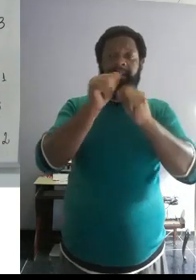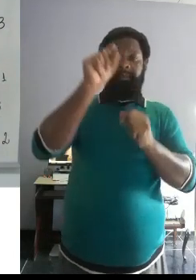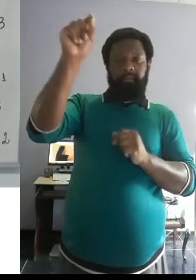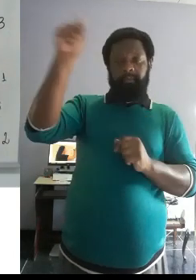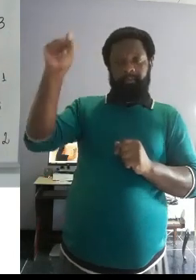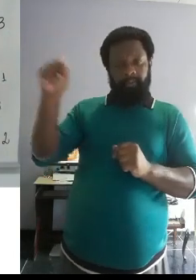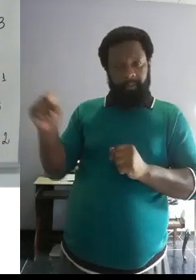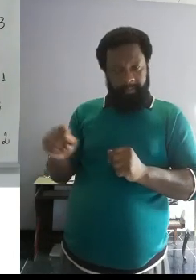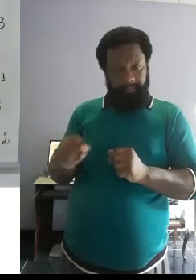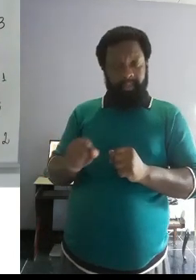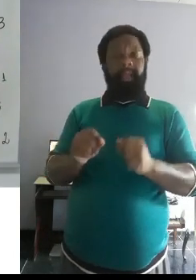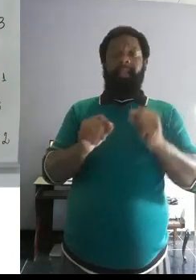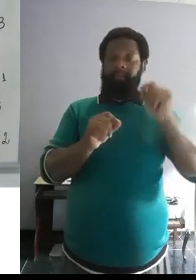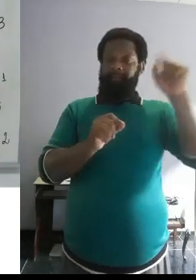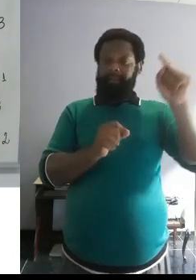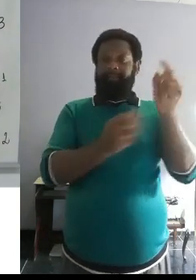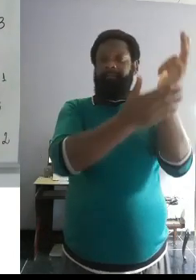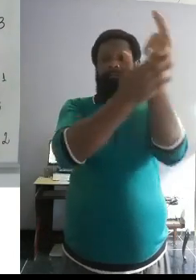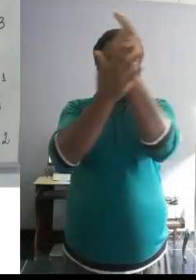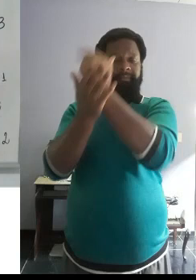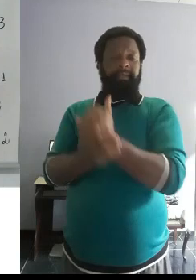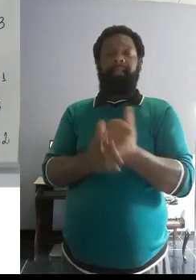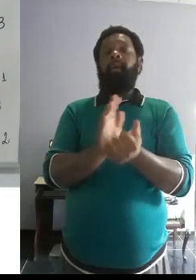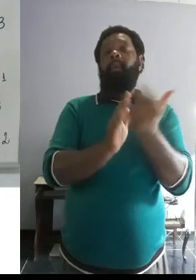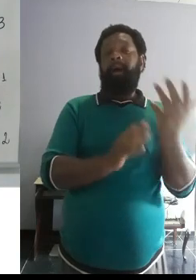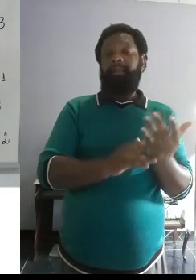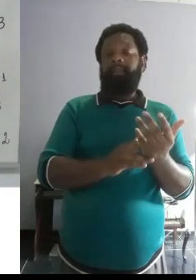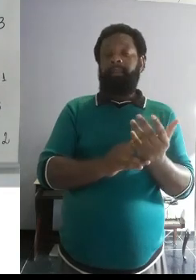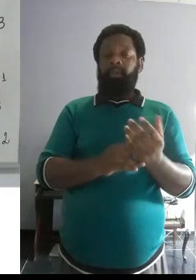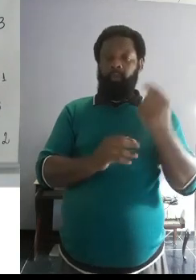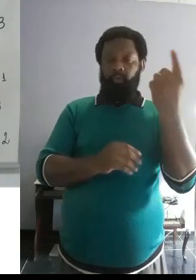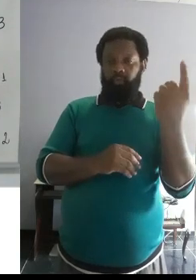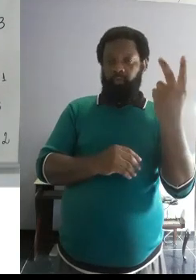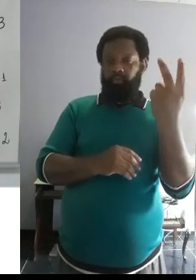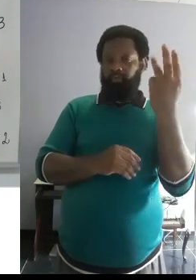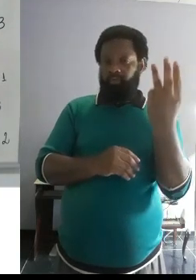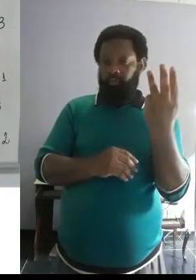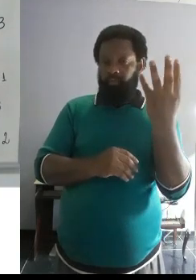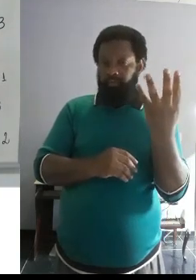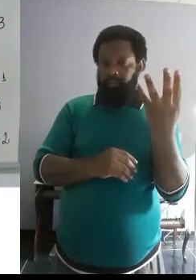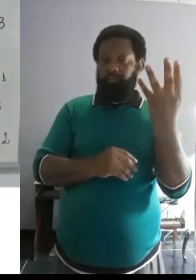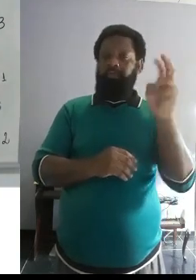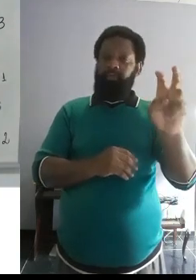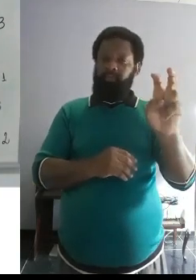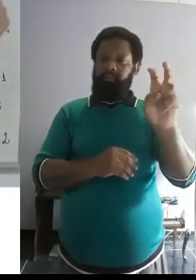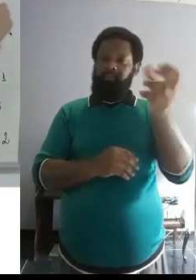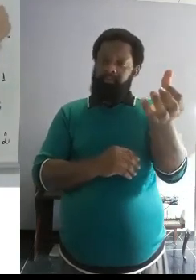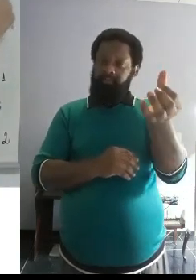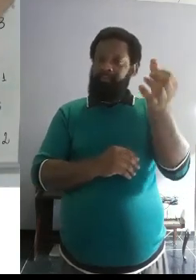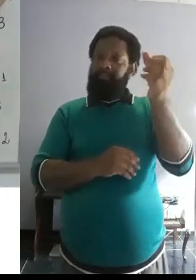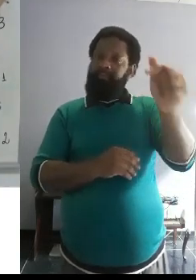aqui é um grupamento de átomos, isso aqui é um grupamento de átomos. Então, quantos eu tenho? 1, 2, 3, 4,